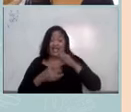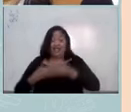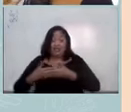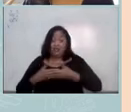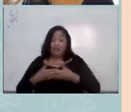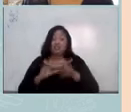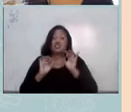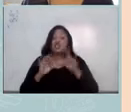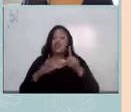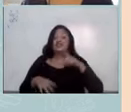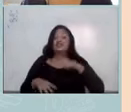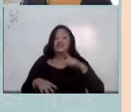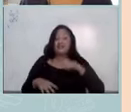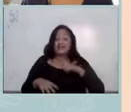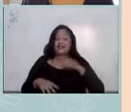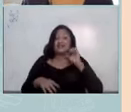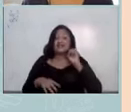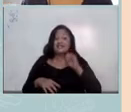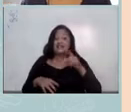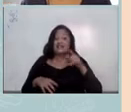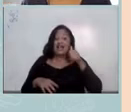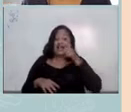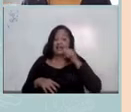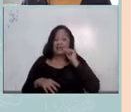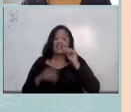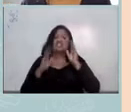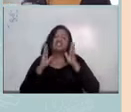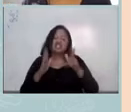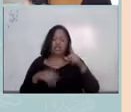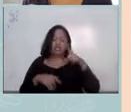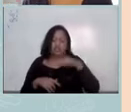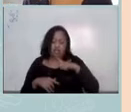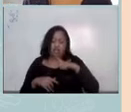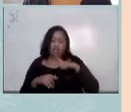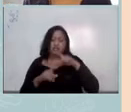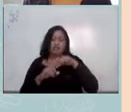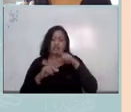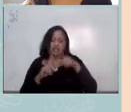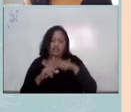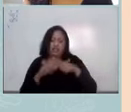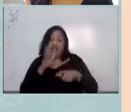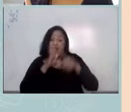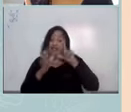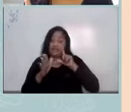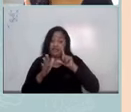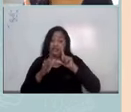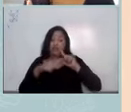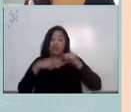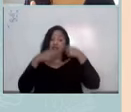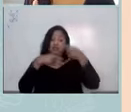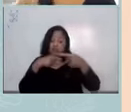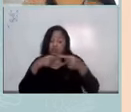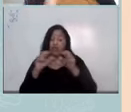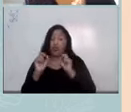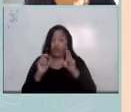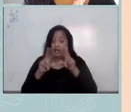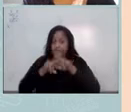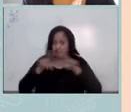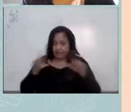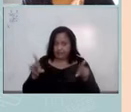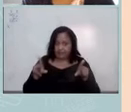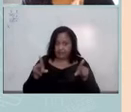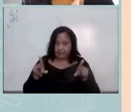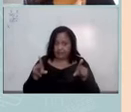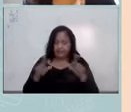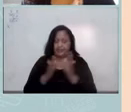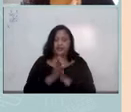a mãe adquirir ali, ou antes ou durante a gravidez. Então, percebam essa diferença. Ok? Então,